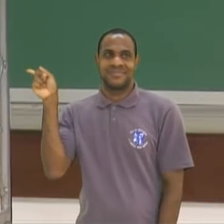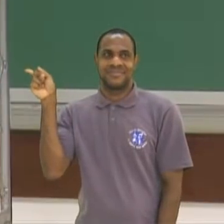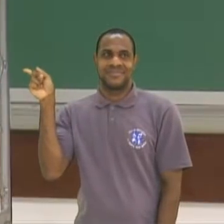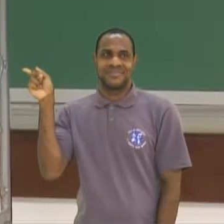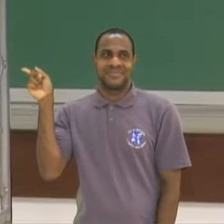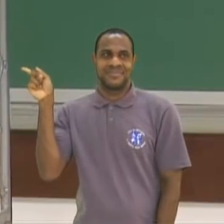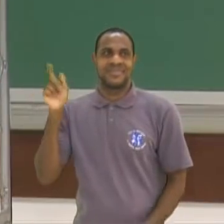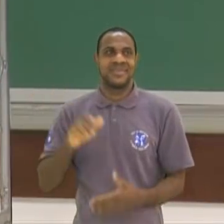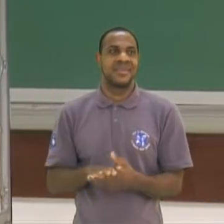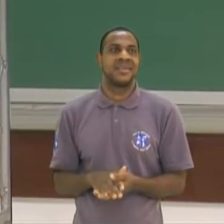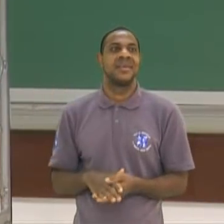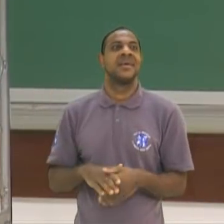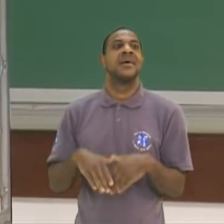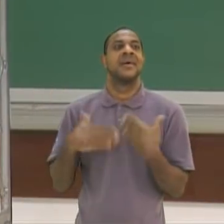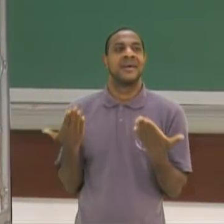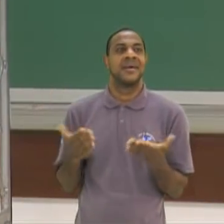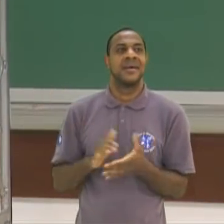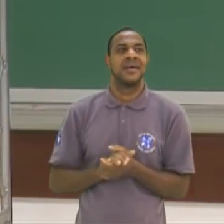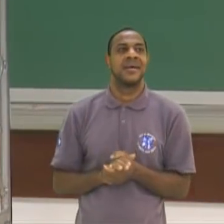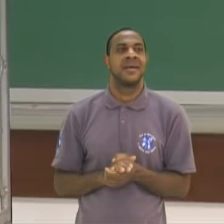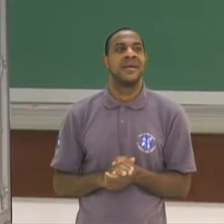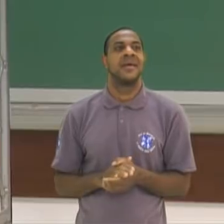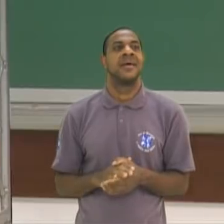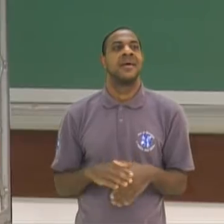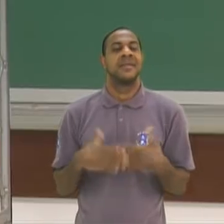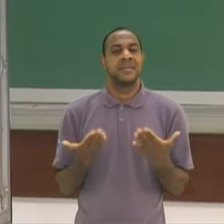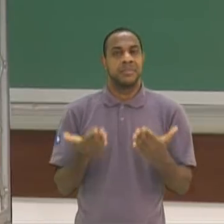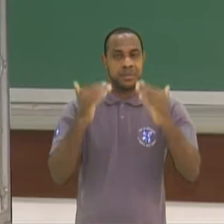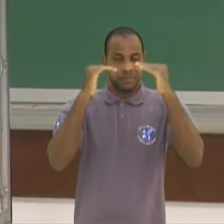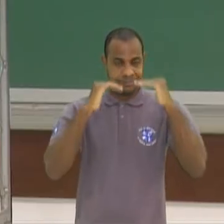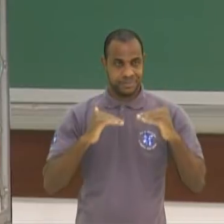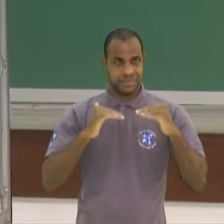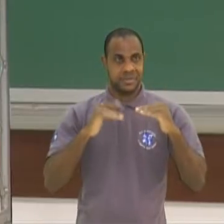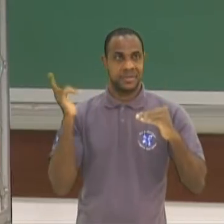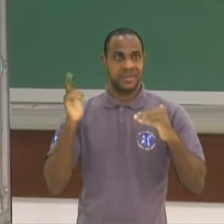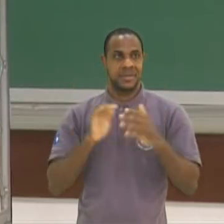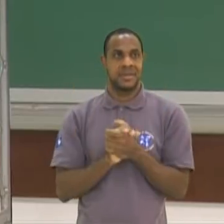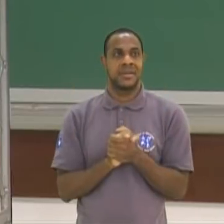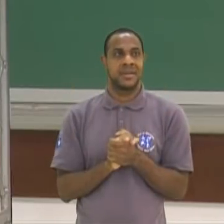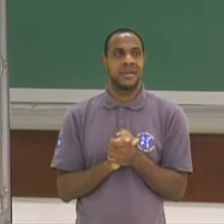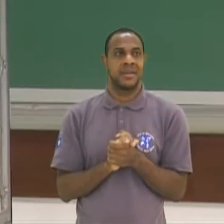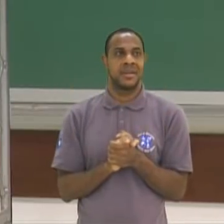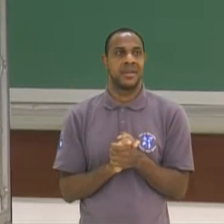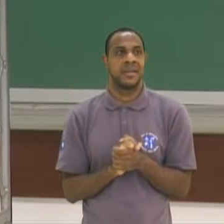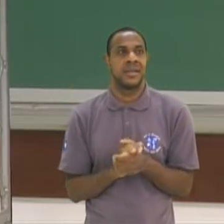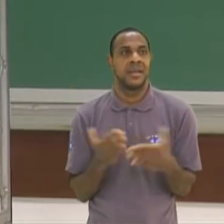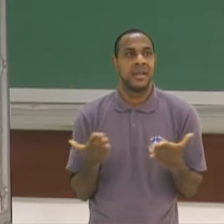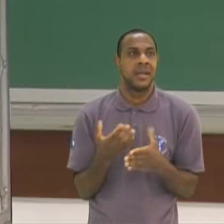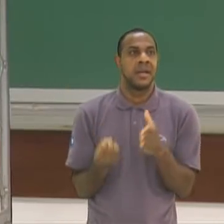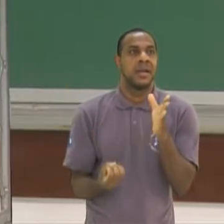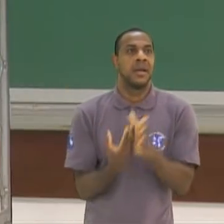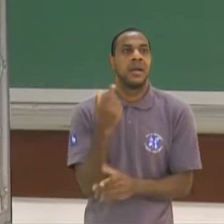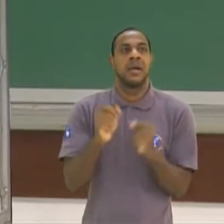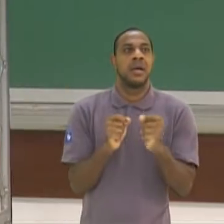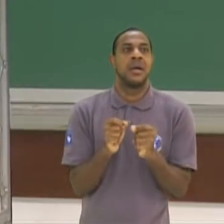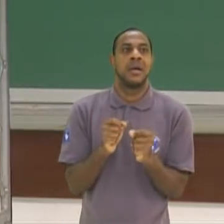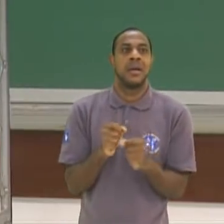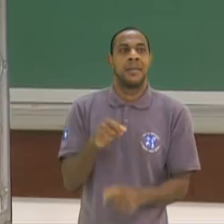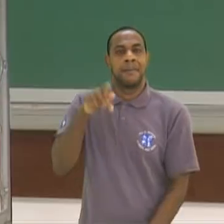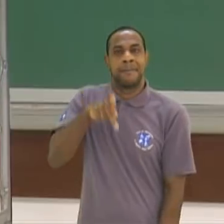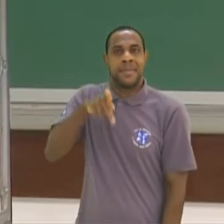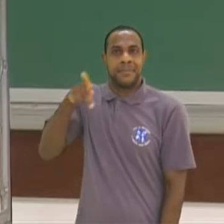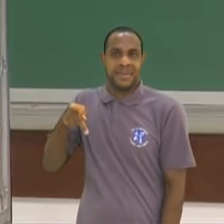antes. Ainda, a partir do MDB, políticos que saíram do MDB formaram o Partido Popular,